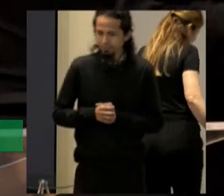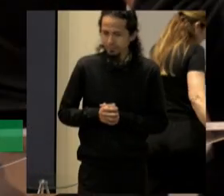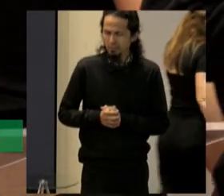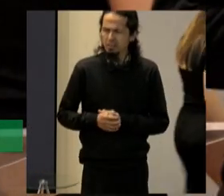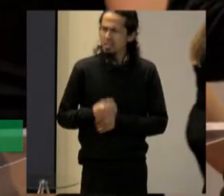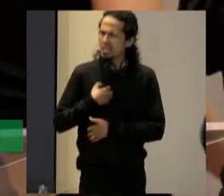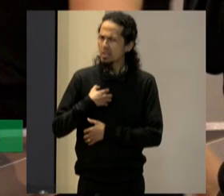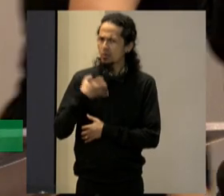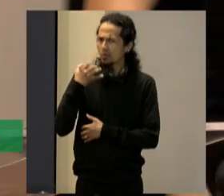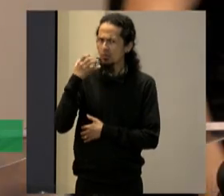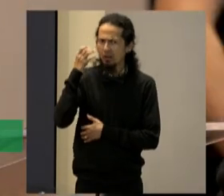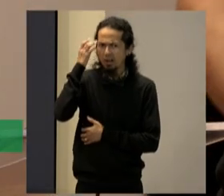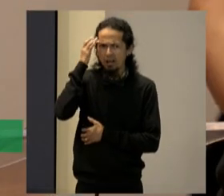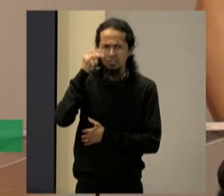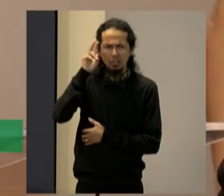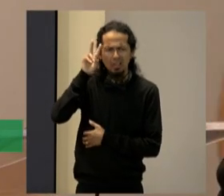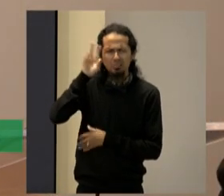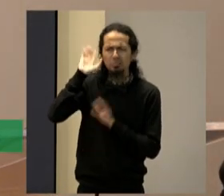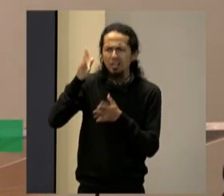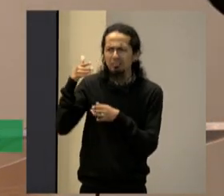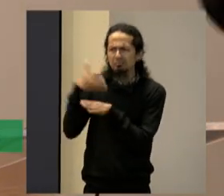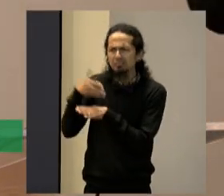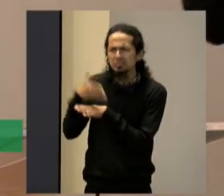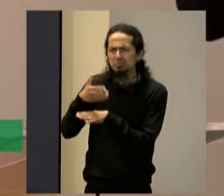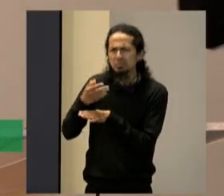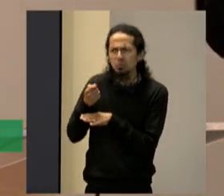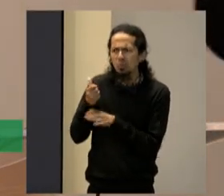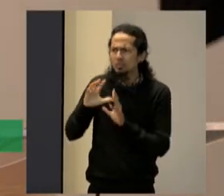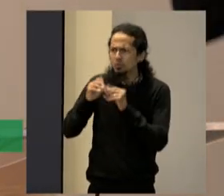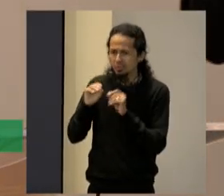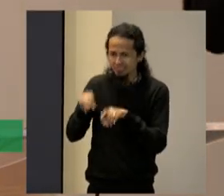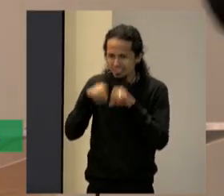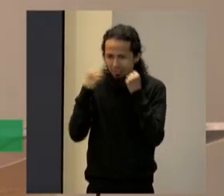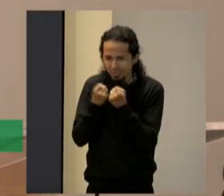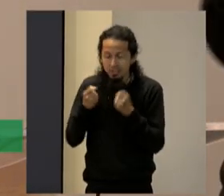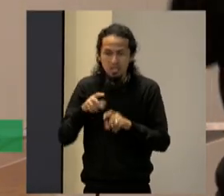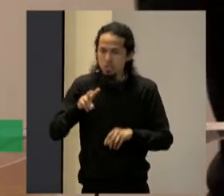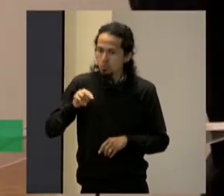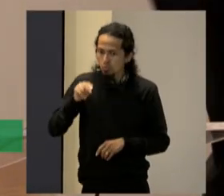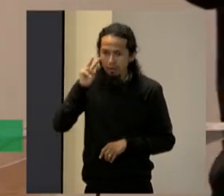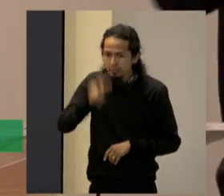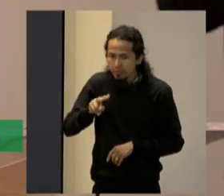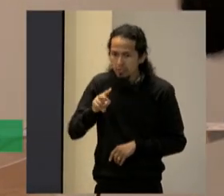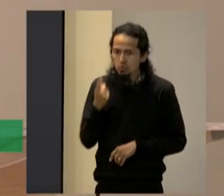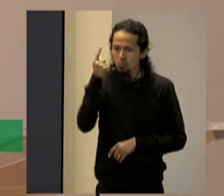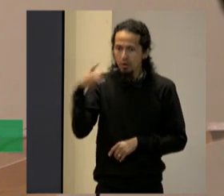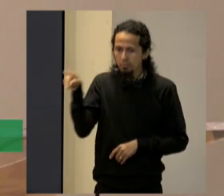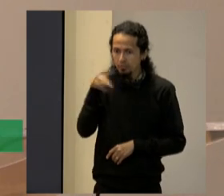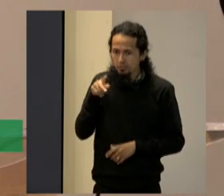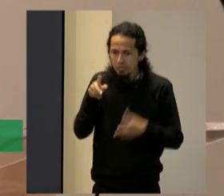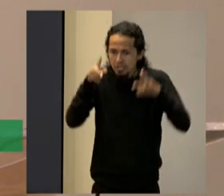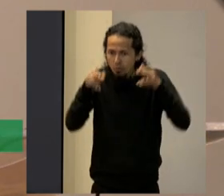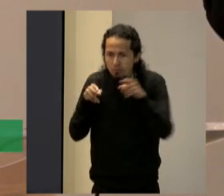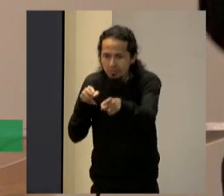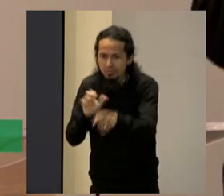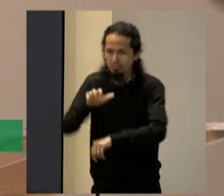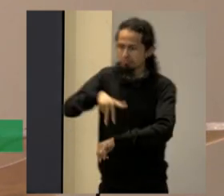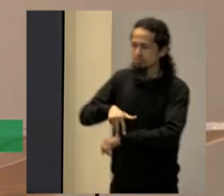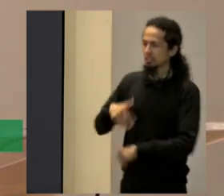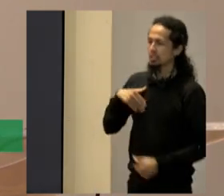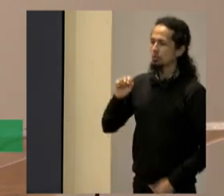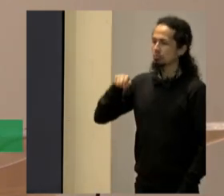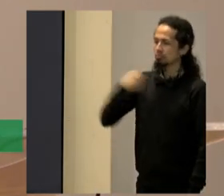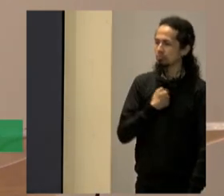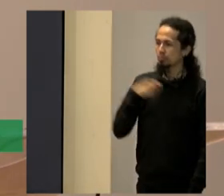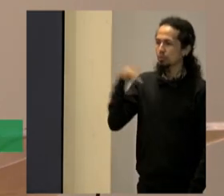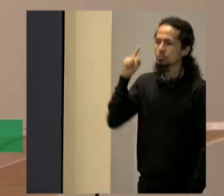lembre, eu participei de quase todos, eu nunca vi nenhuma professora falar desse teu lugar.